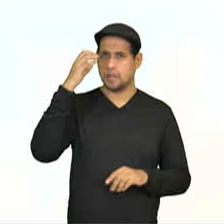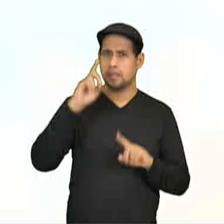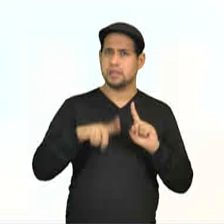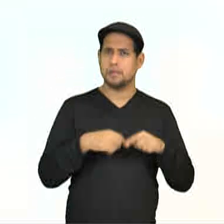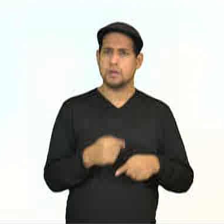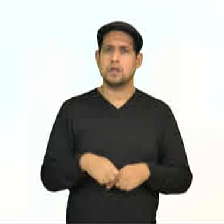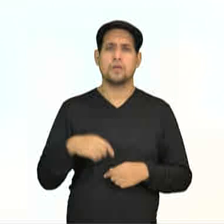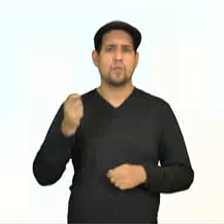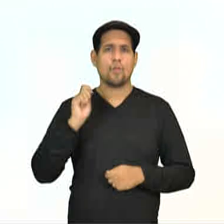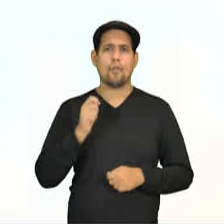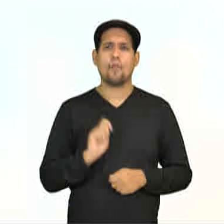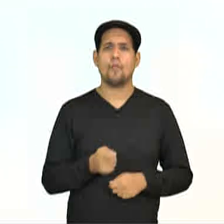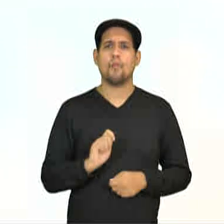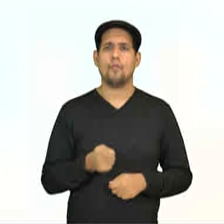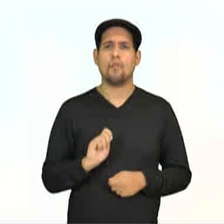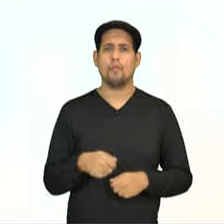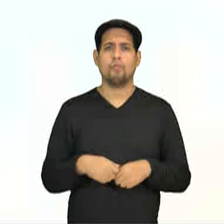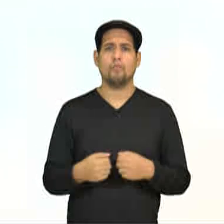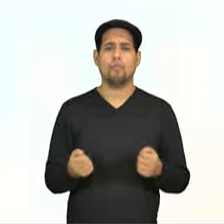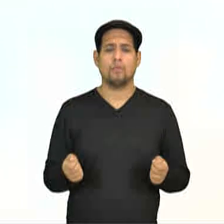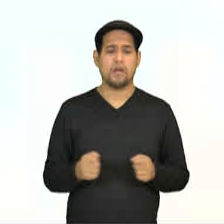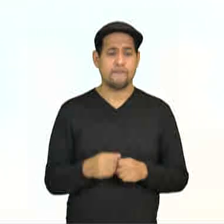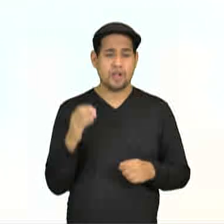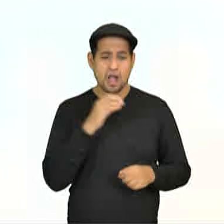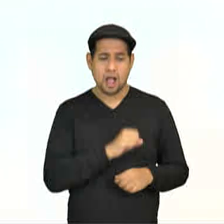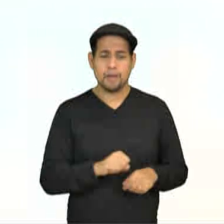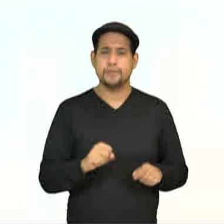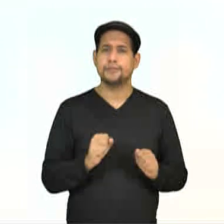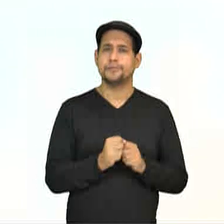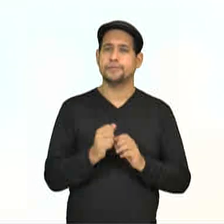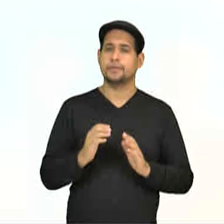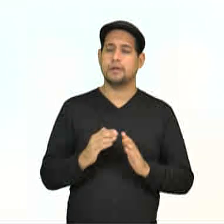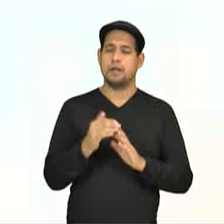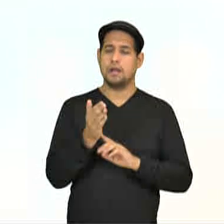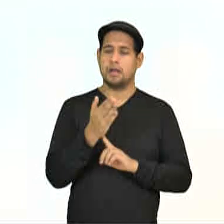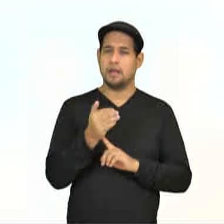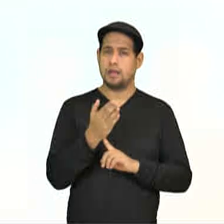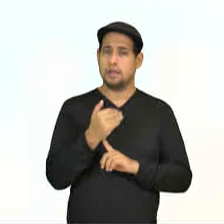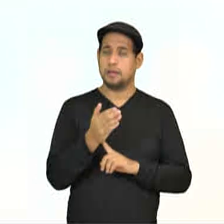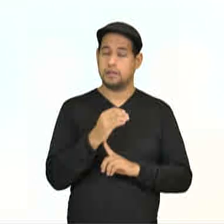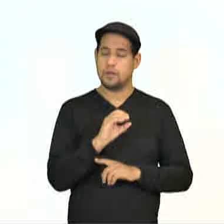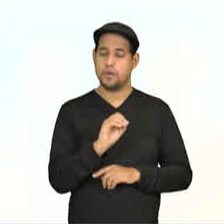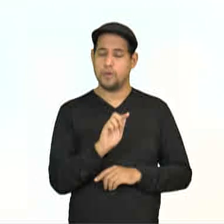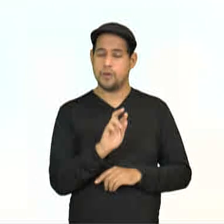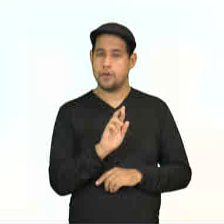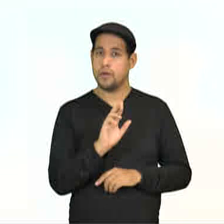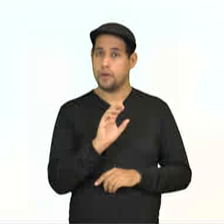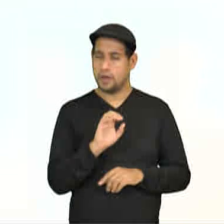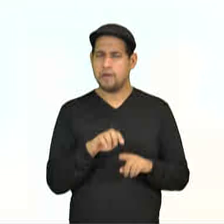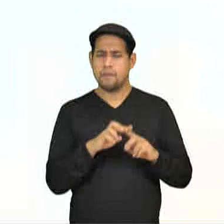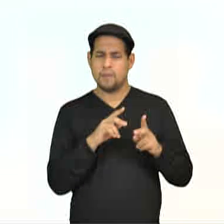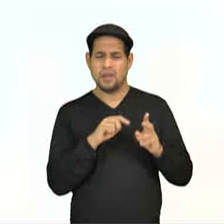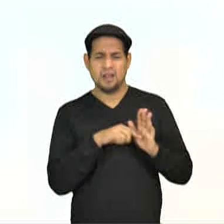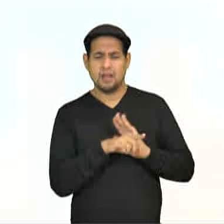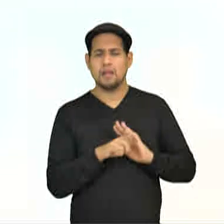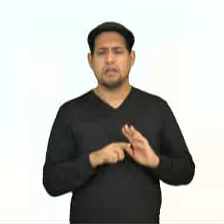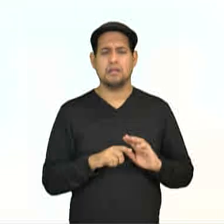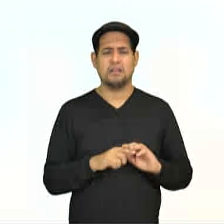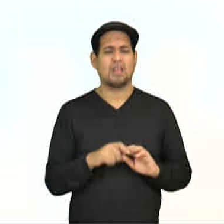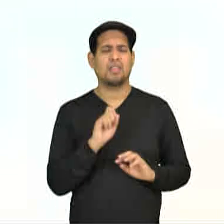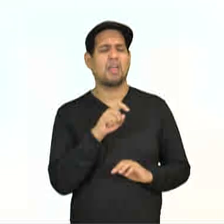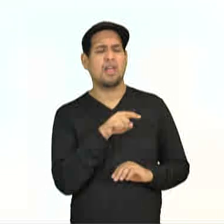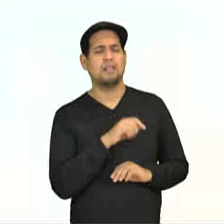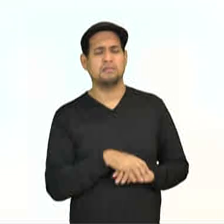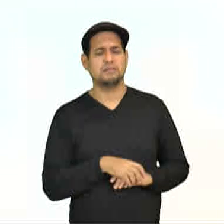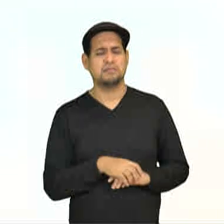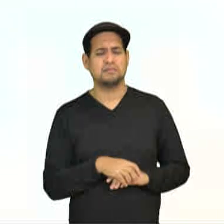arrancar, corre desenfreado até as terras junto ao castelo do ogre. O ogre, ao vê-lo, perguntou: quem és